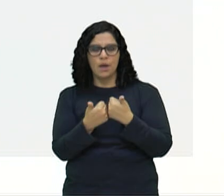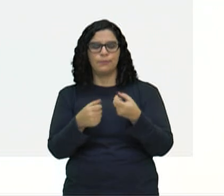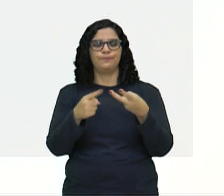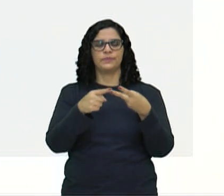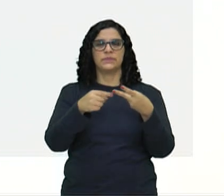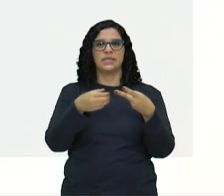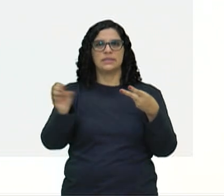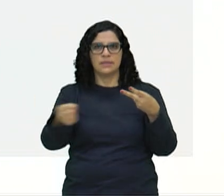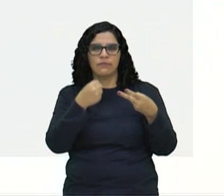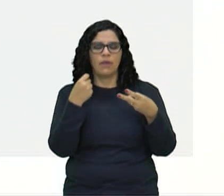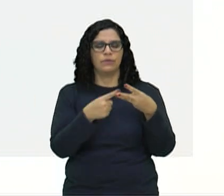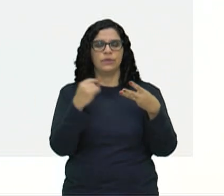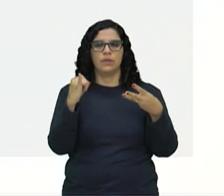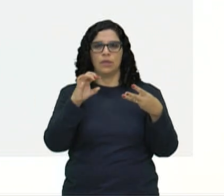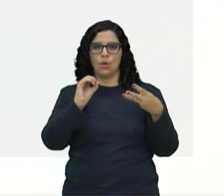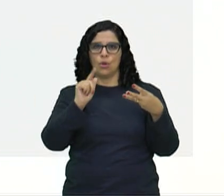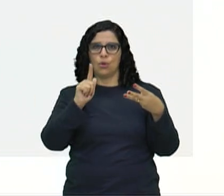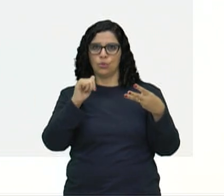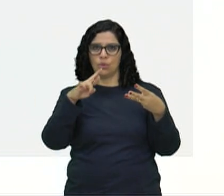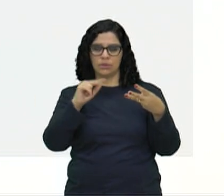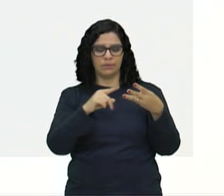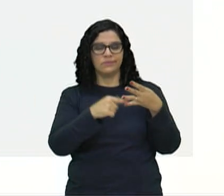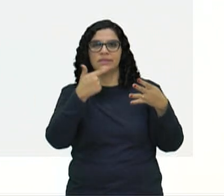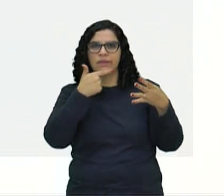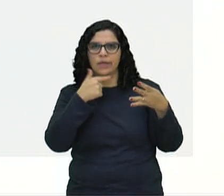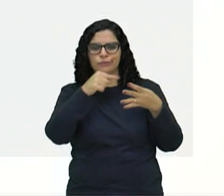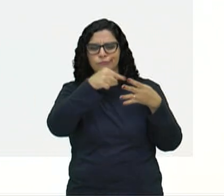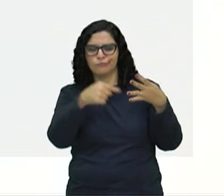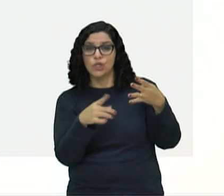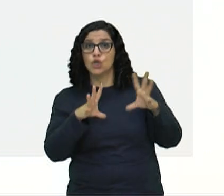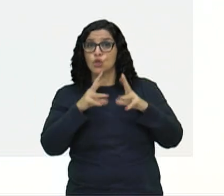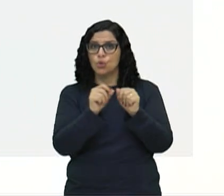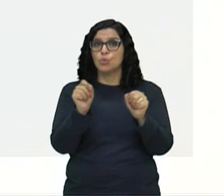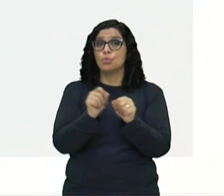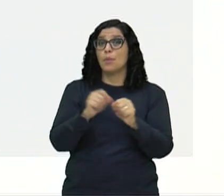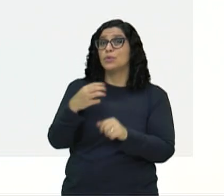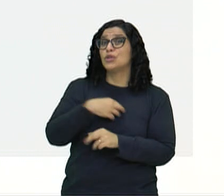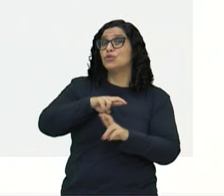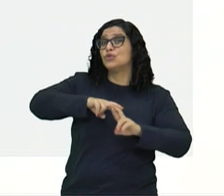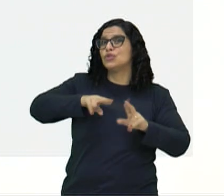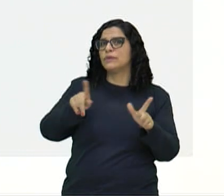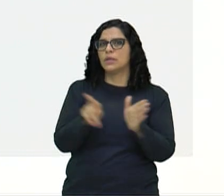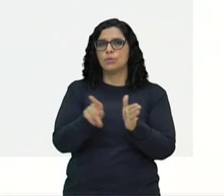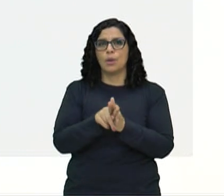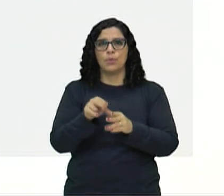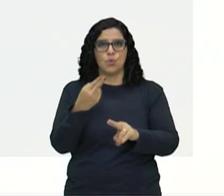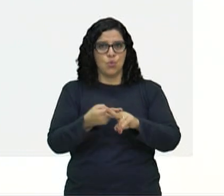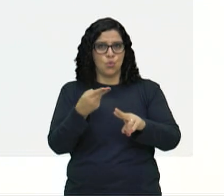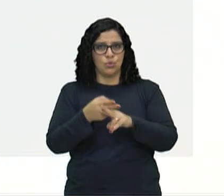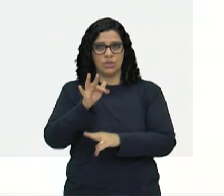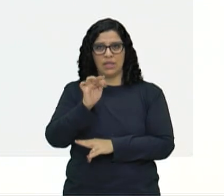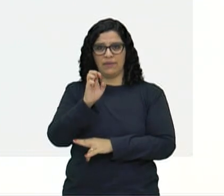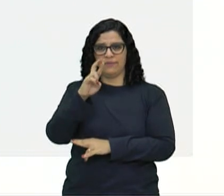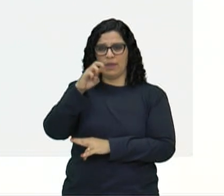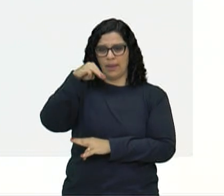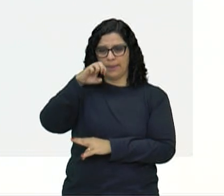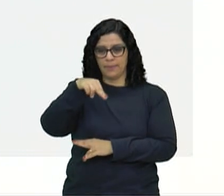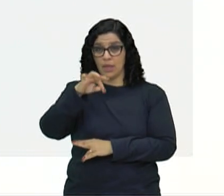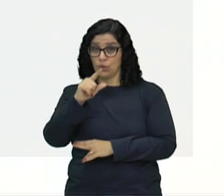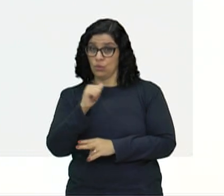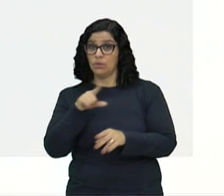cerveja, iogurtes, queijo. Esses produtos são formados por diferentes modos de fermentação, sendo o iogurte e o queijo,